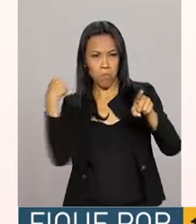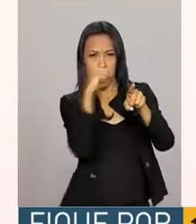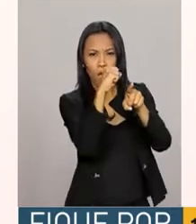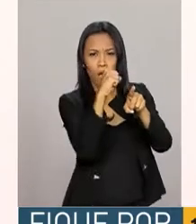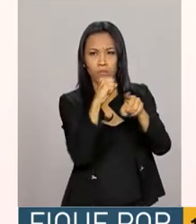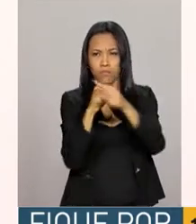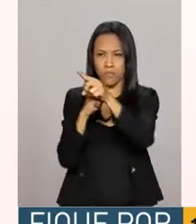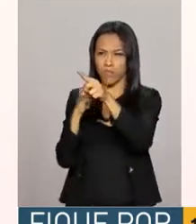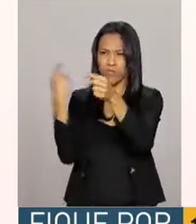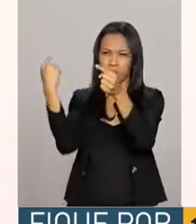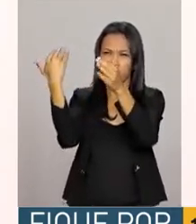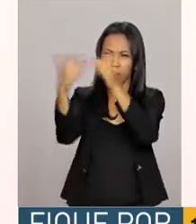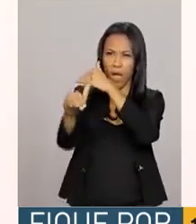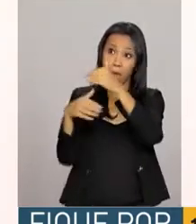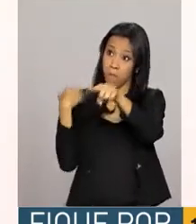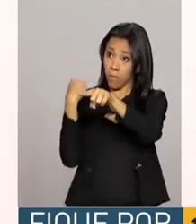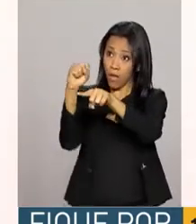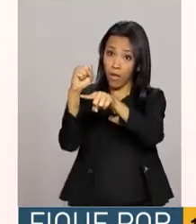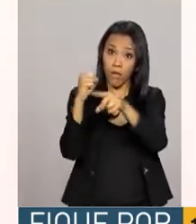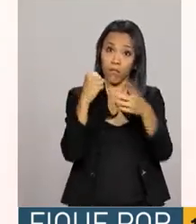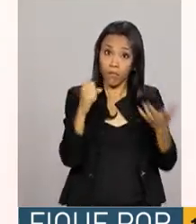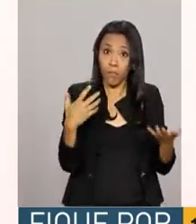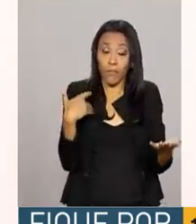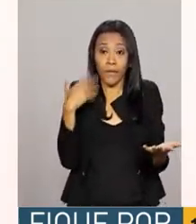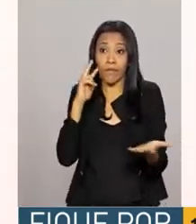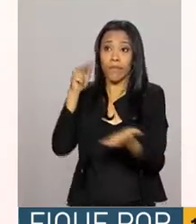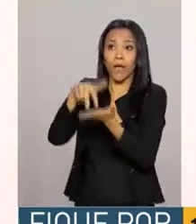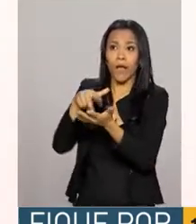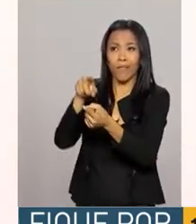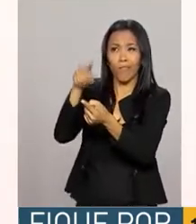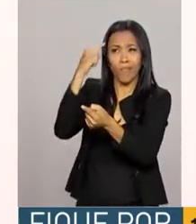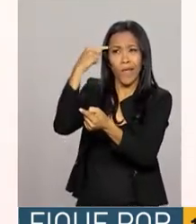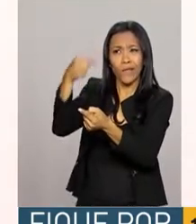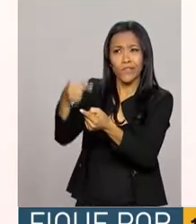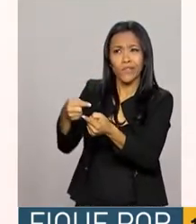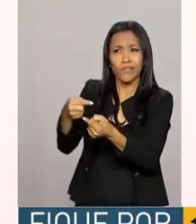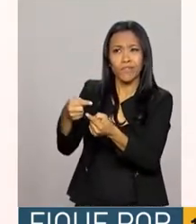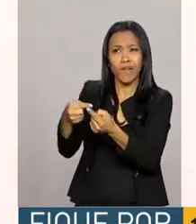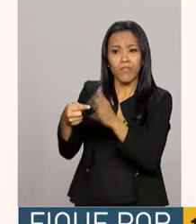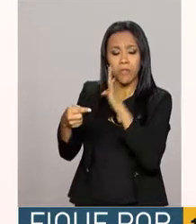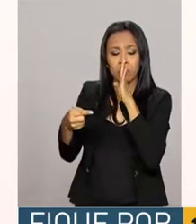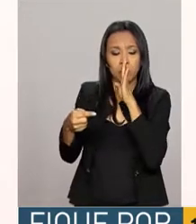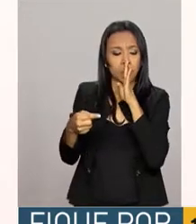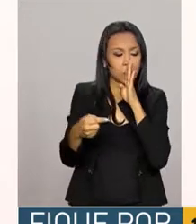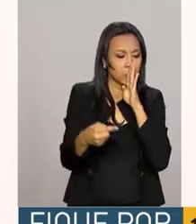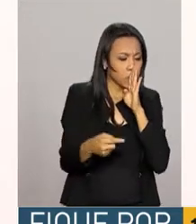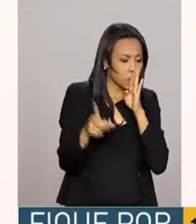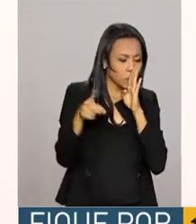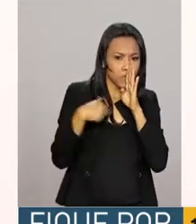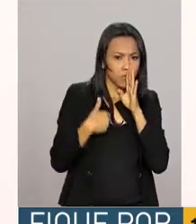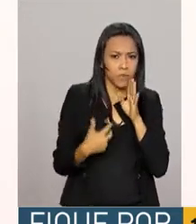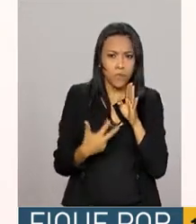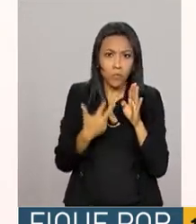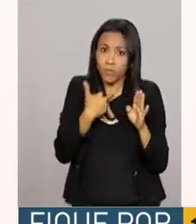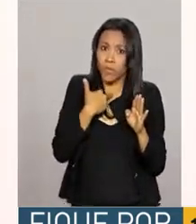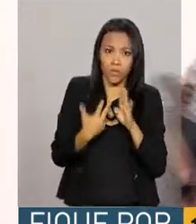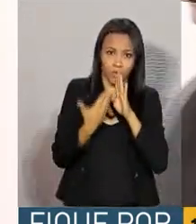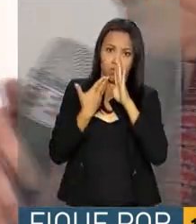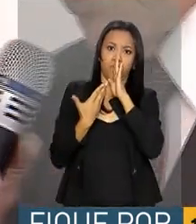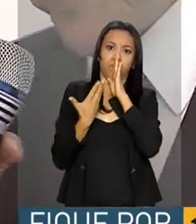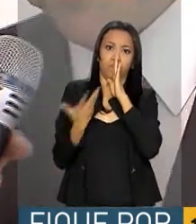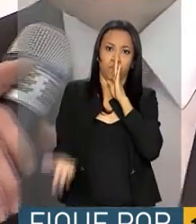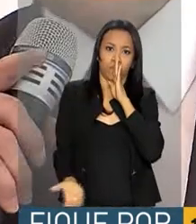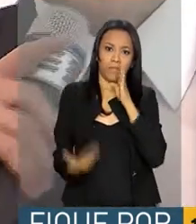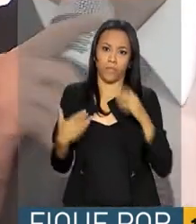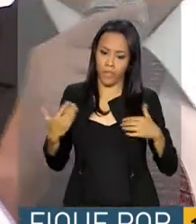muitas vezes eu vejo que a pessoa vai para um lugar houve uma coisa negativa e se aquieta fica em silêncio não pode ser que está aliás